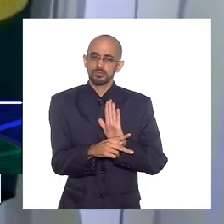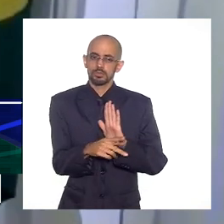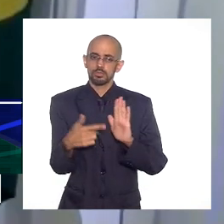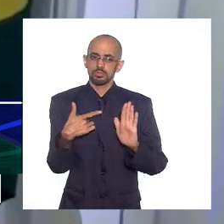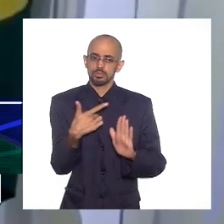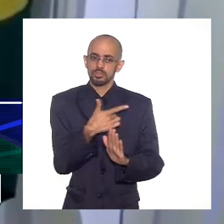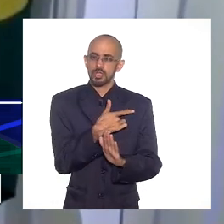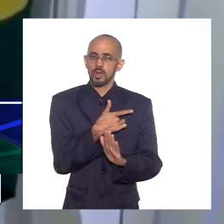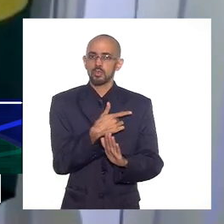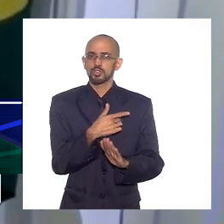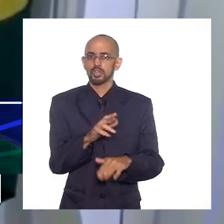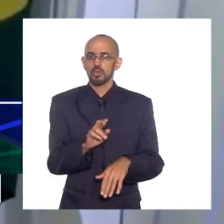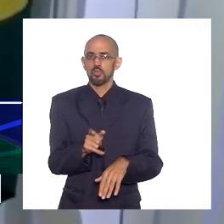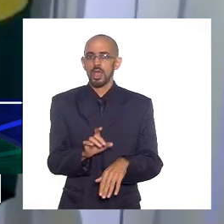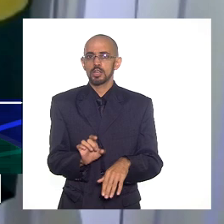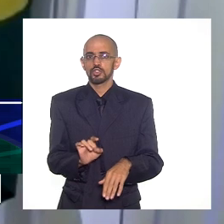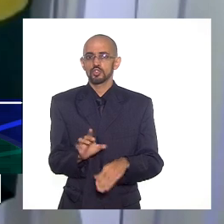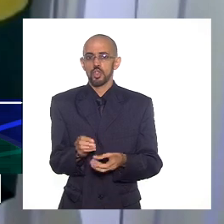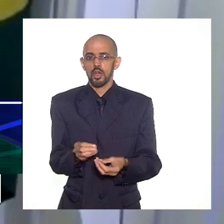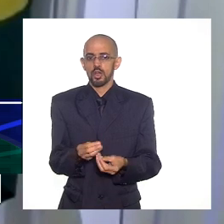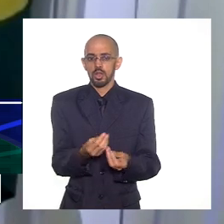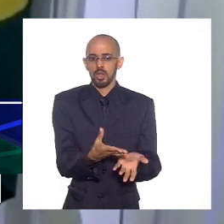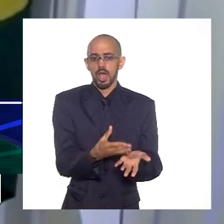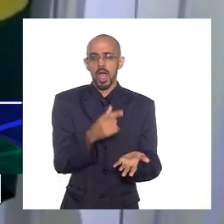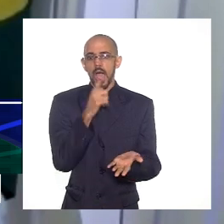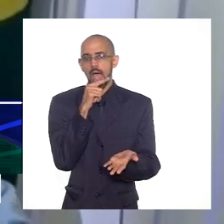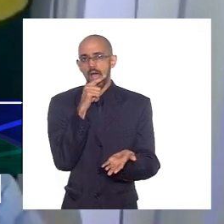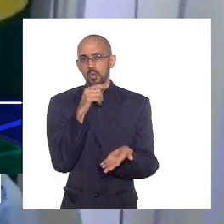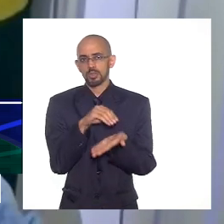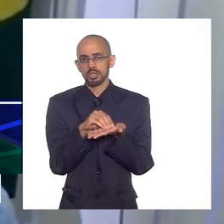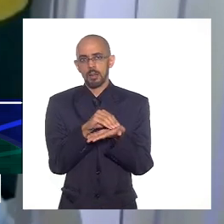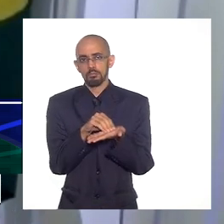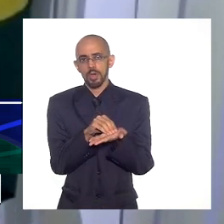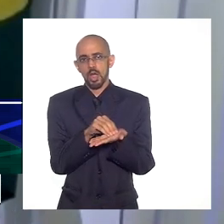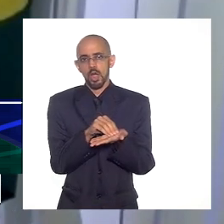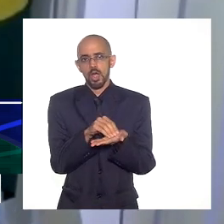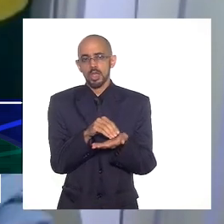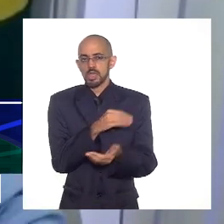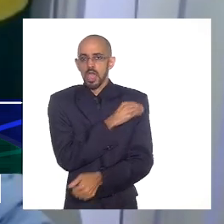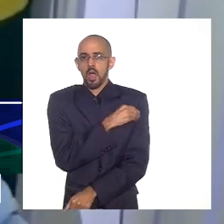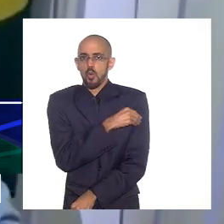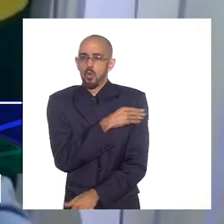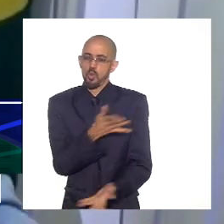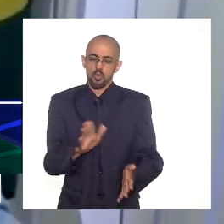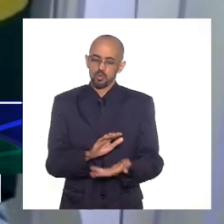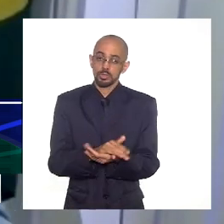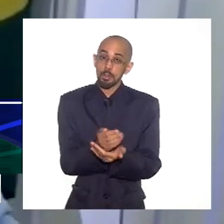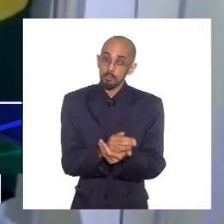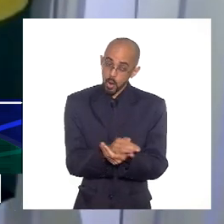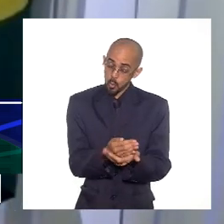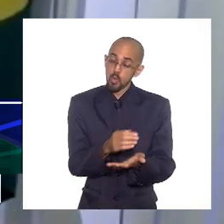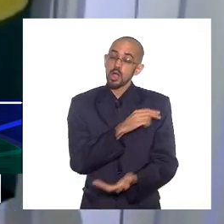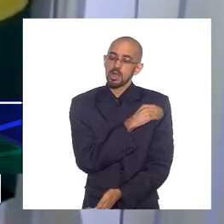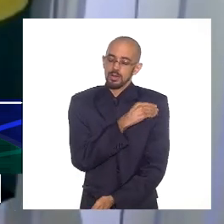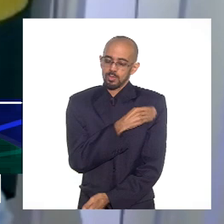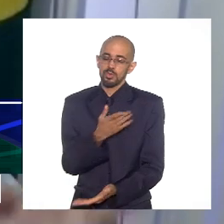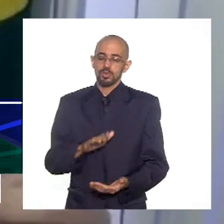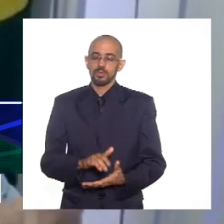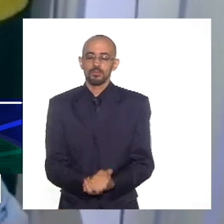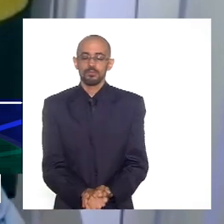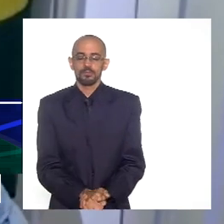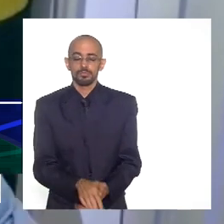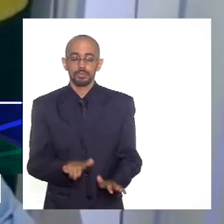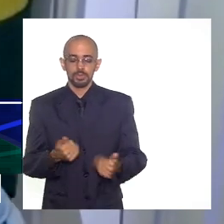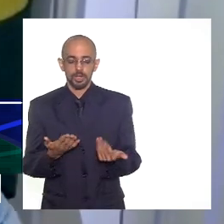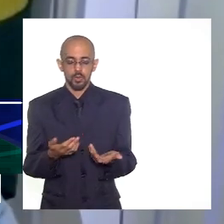não se limitam a disponibilizar água e sabão, álcool gel nas escolas. Então, assim, faço essa pequena digressão para dizer